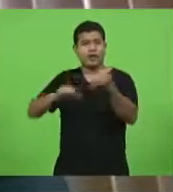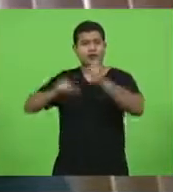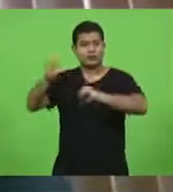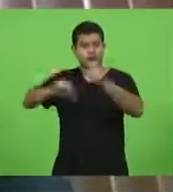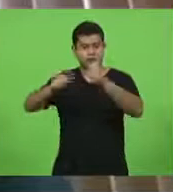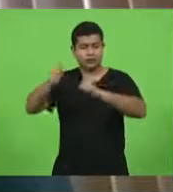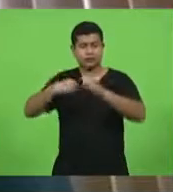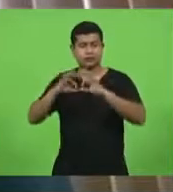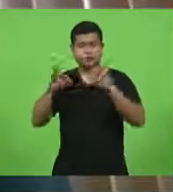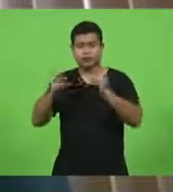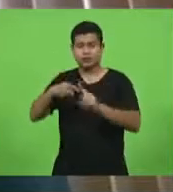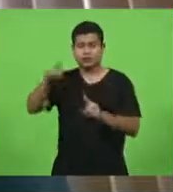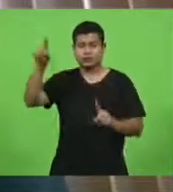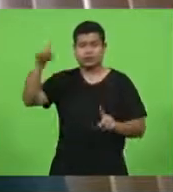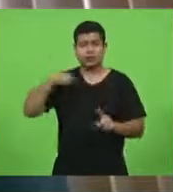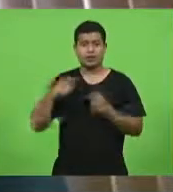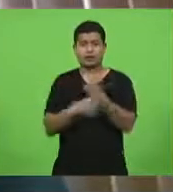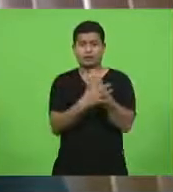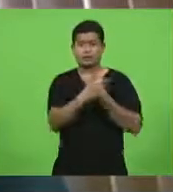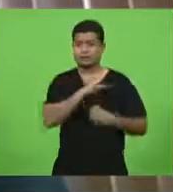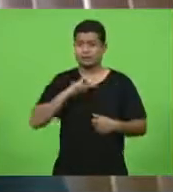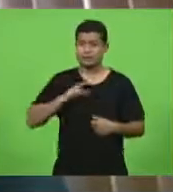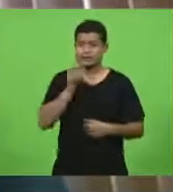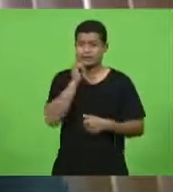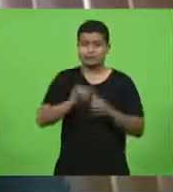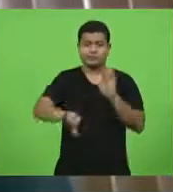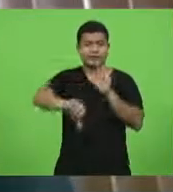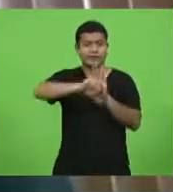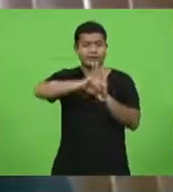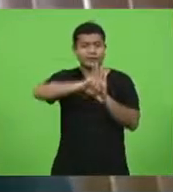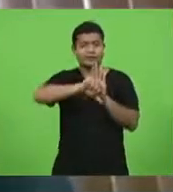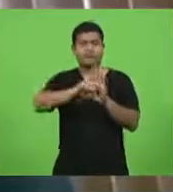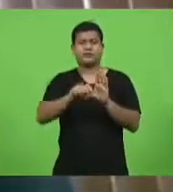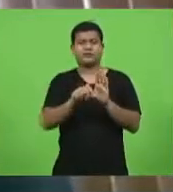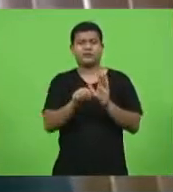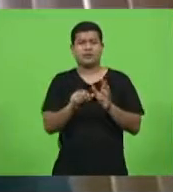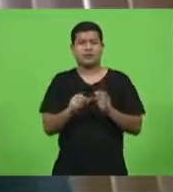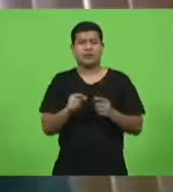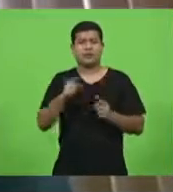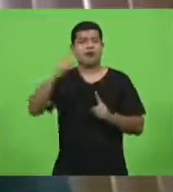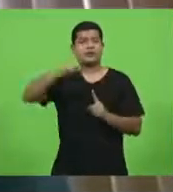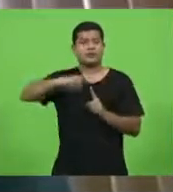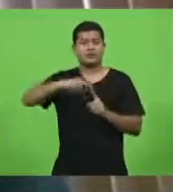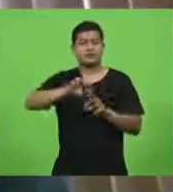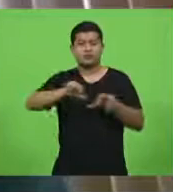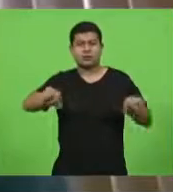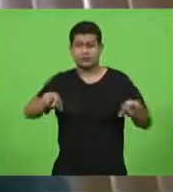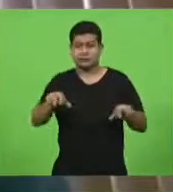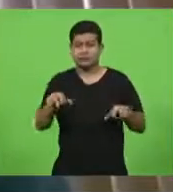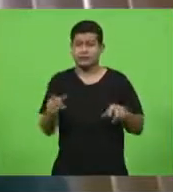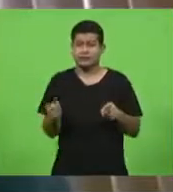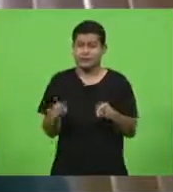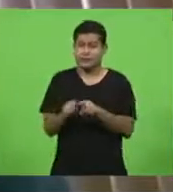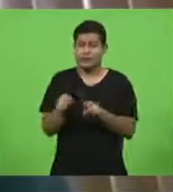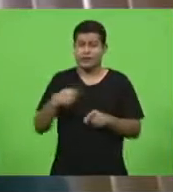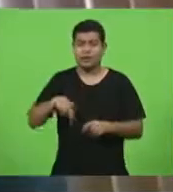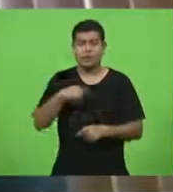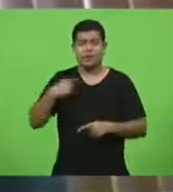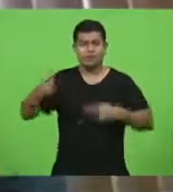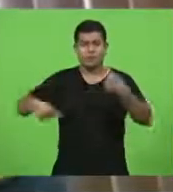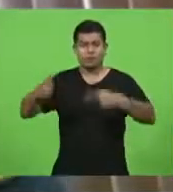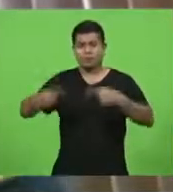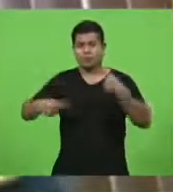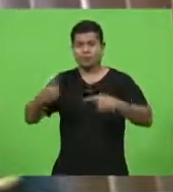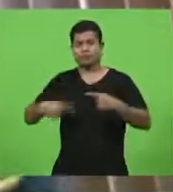pública em todos os tipos de crimes no Estado, e observamos, conversamos, debatemos sobre